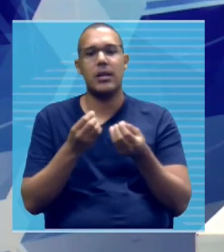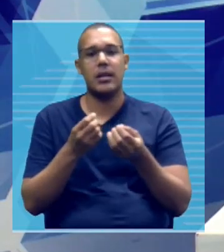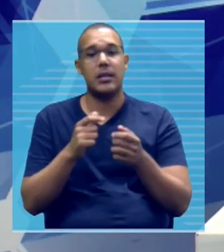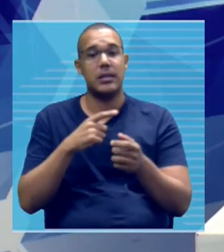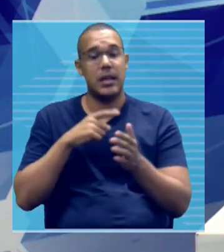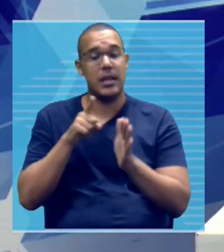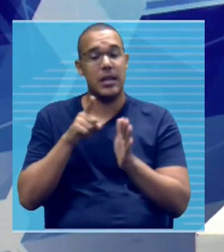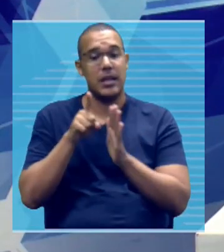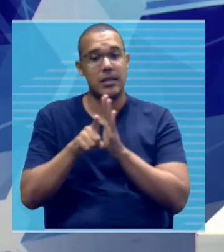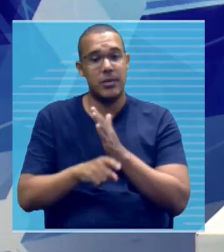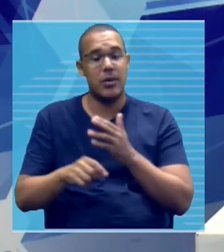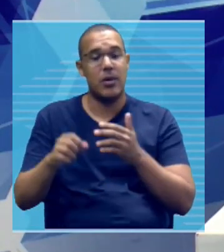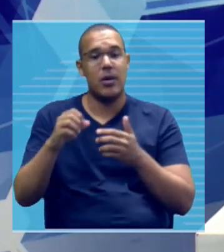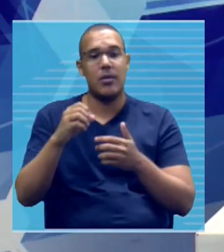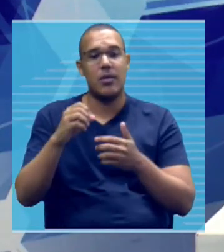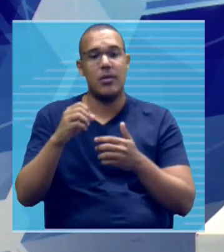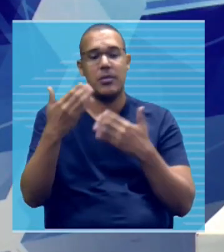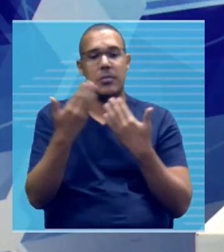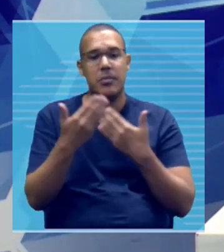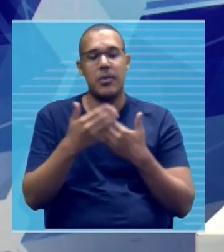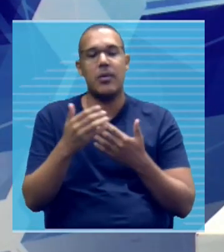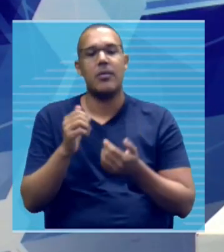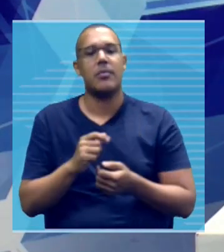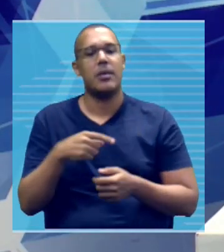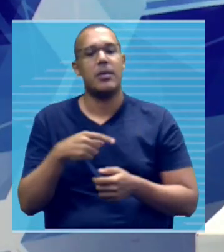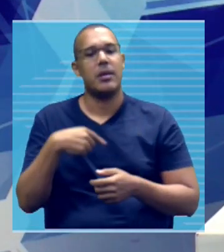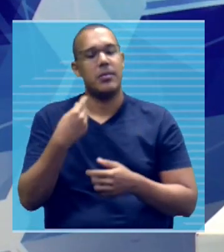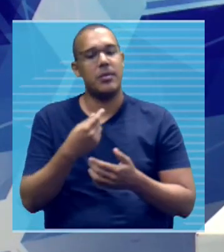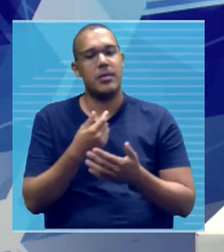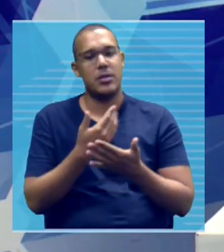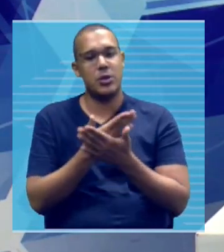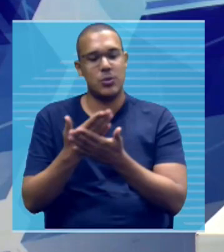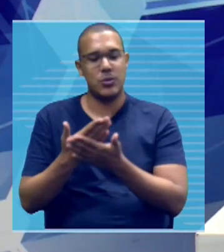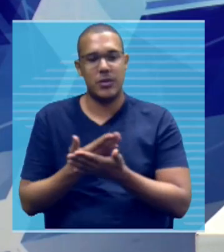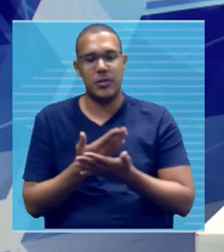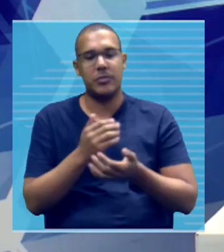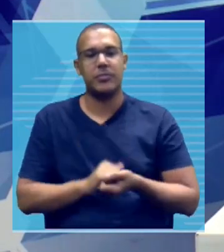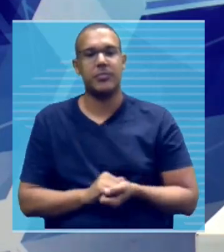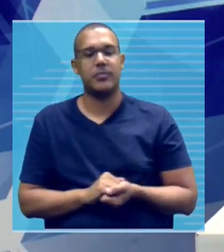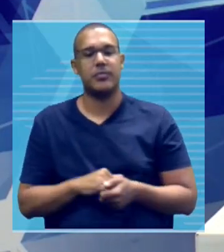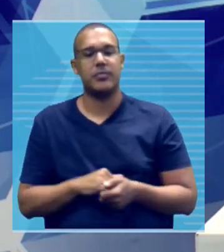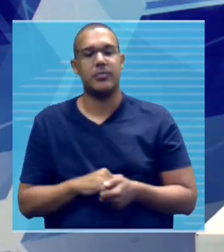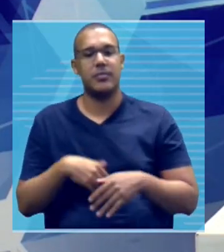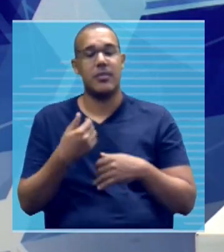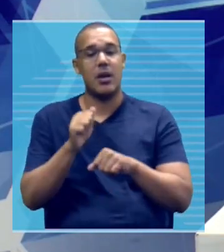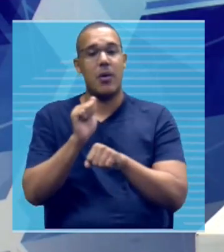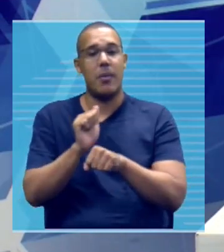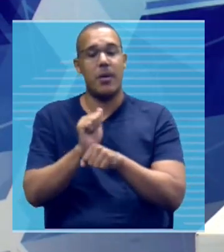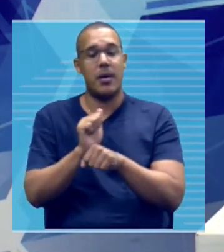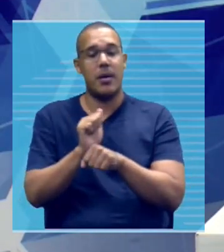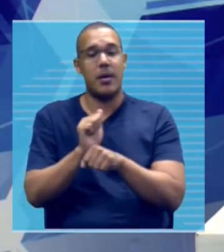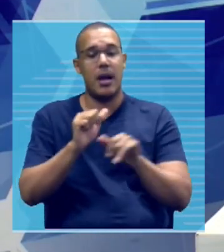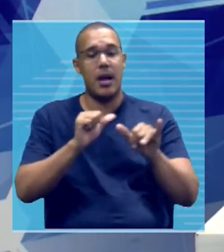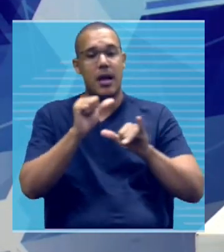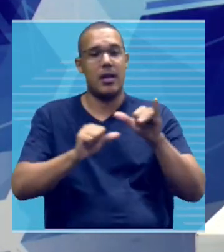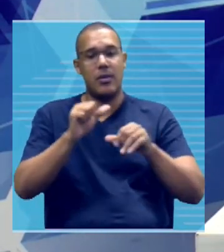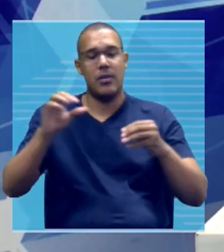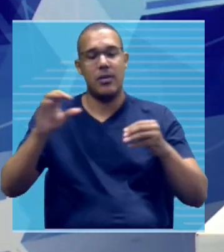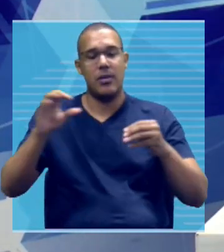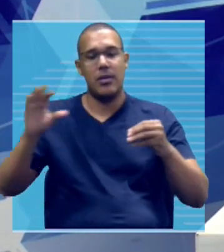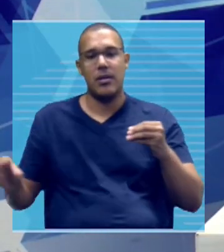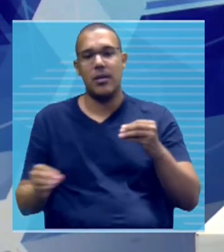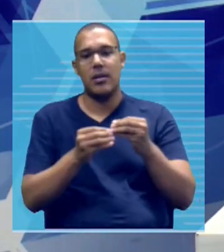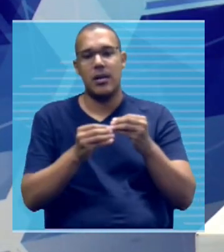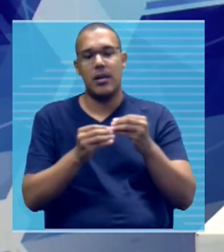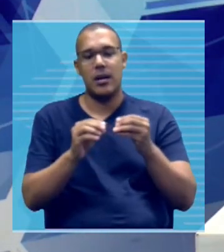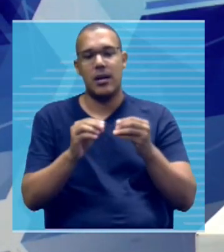de vestibular, questão de sala, para a gente trabalhar aqui com vocês, certo? Então nós paramos aqui na reação de adição